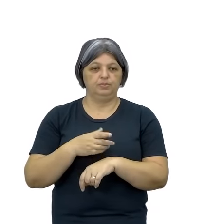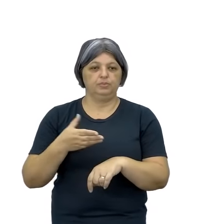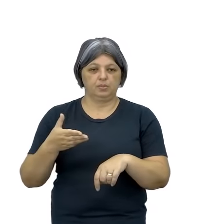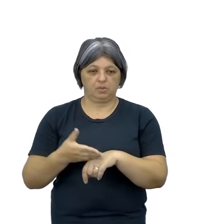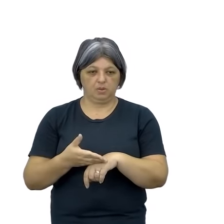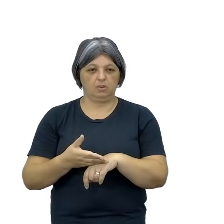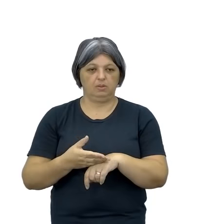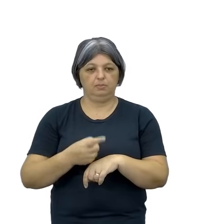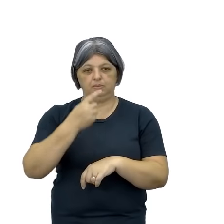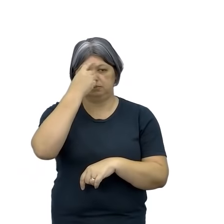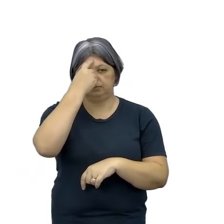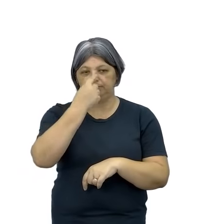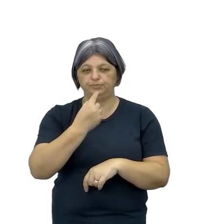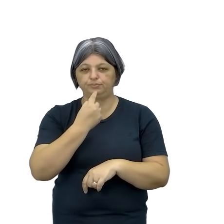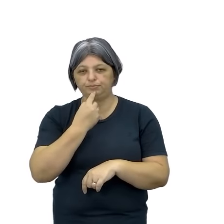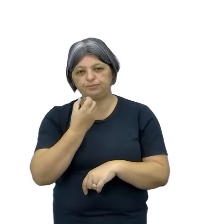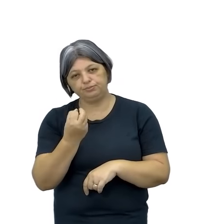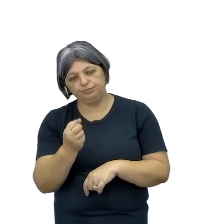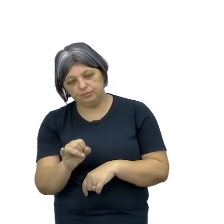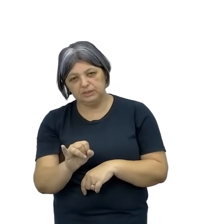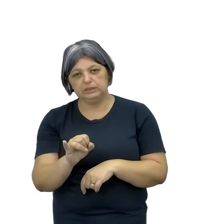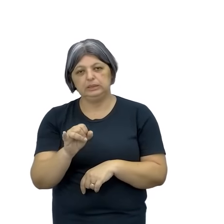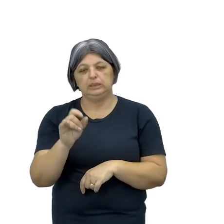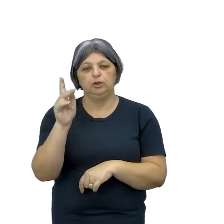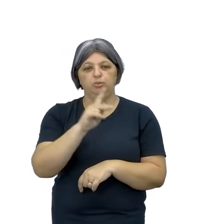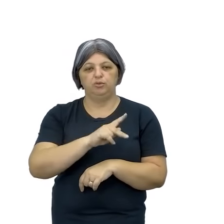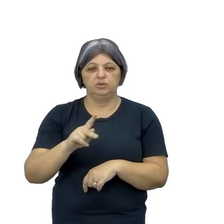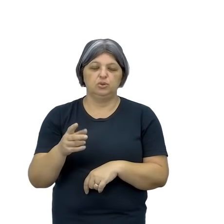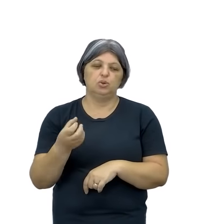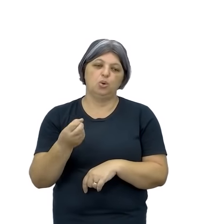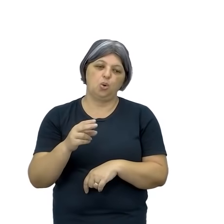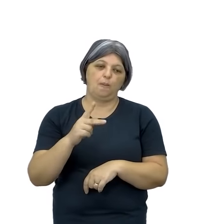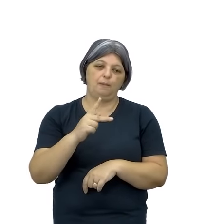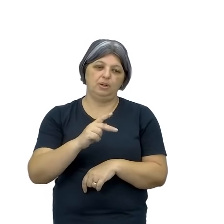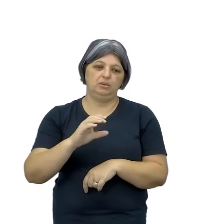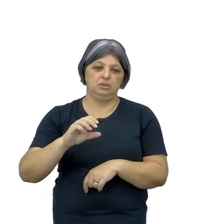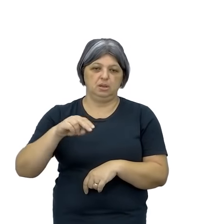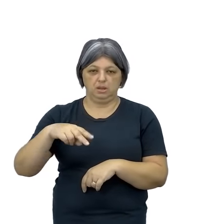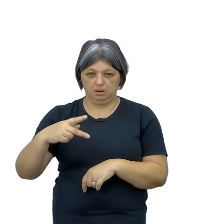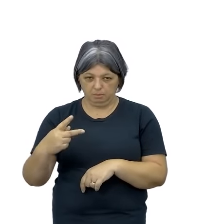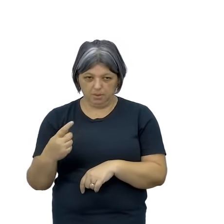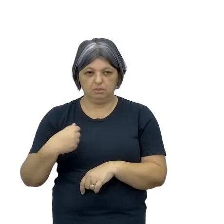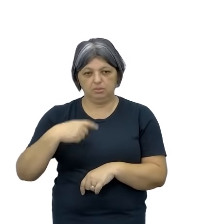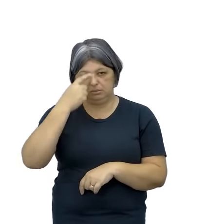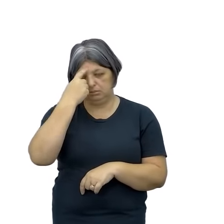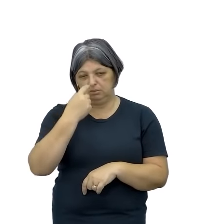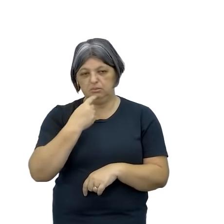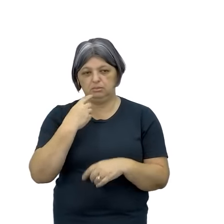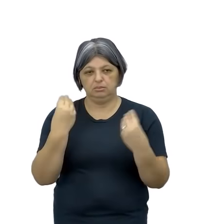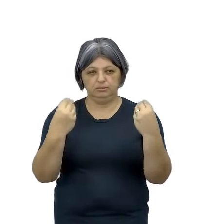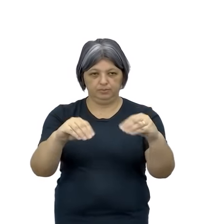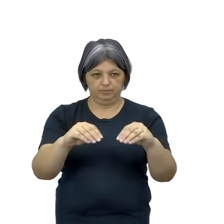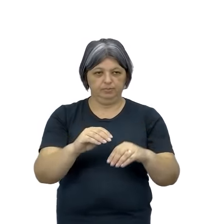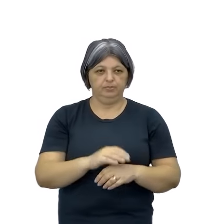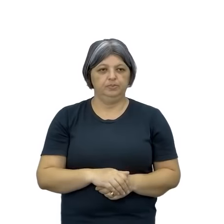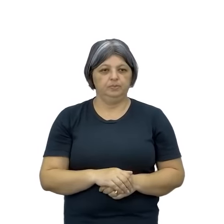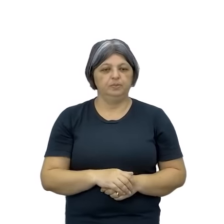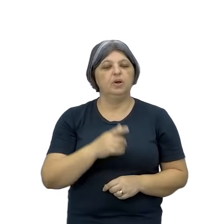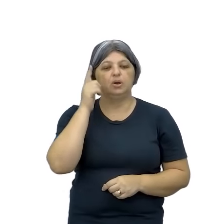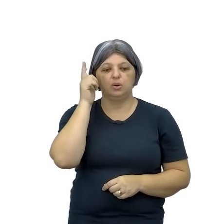de perfil, se eu sou professor, se eu sou PCNP, então eu também tenho que colocar ali o meu perfil para que eu possa, né, chegar